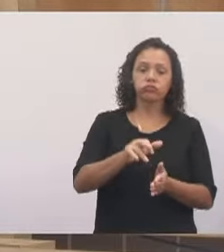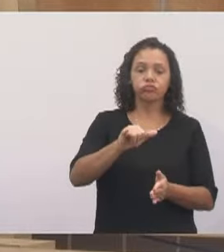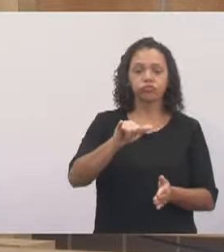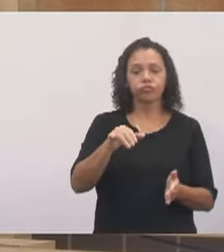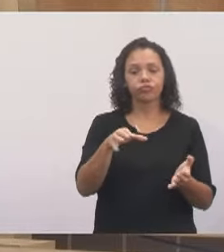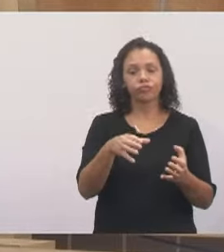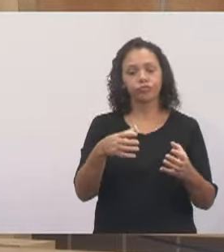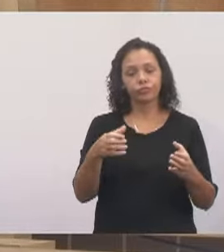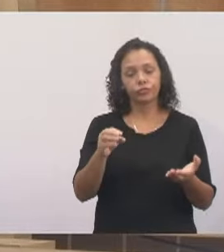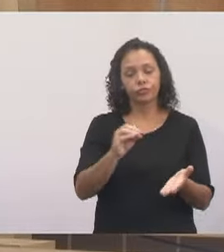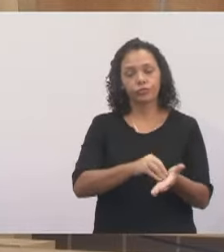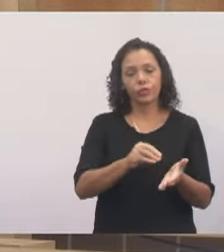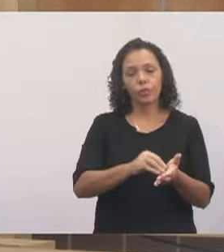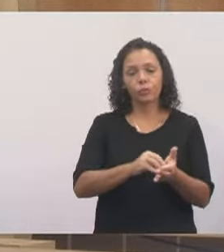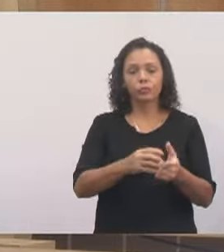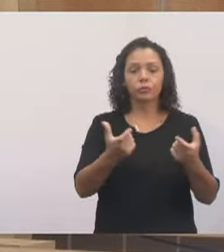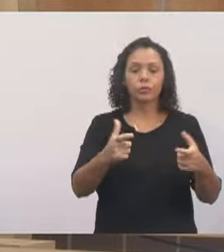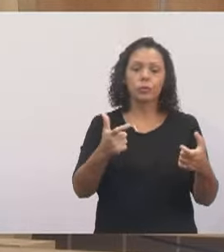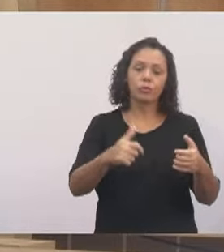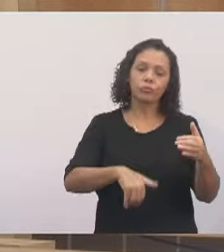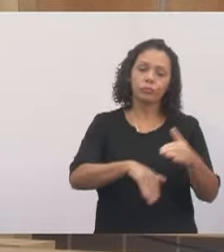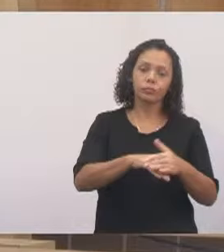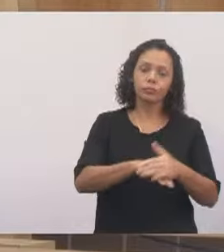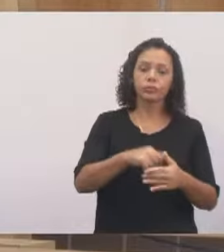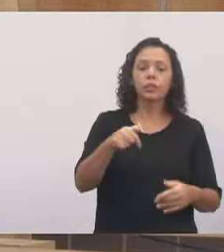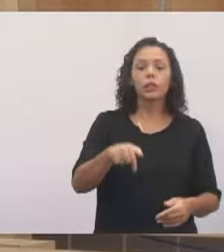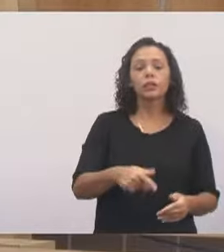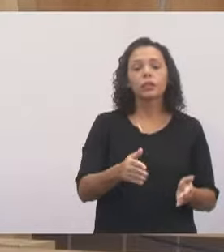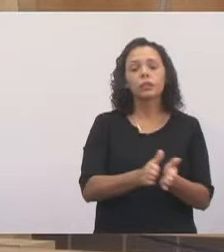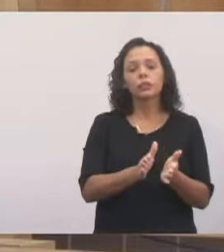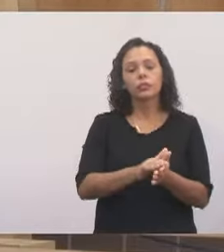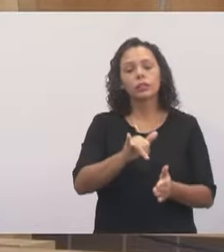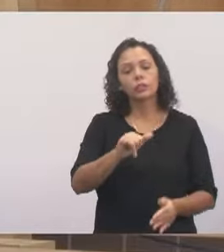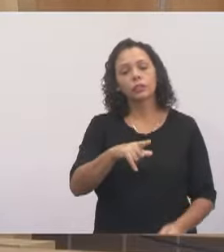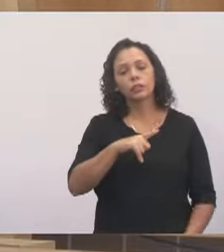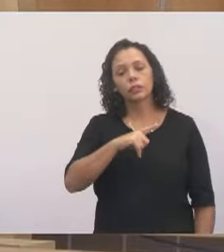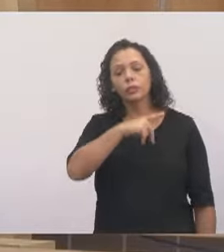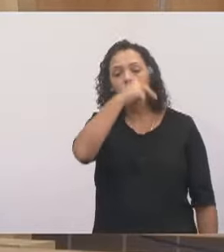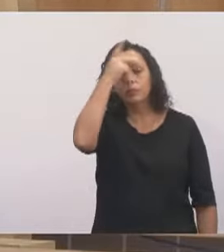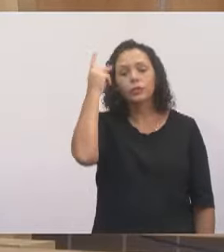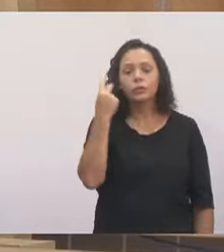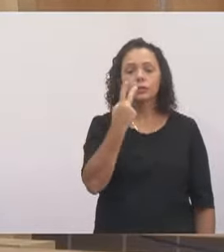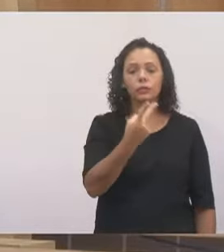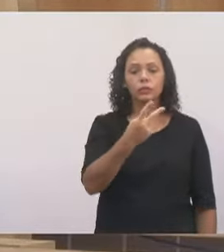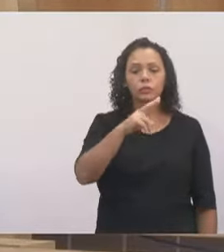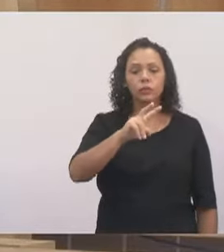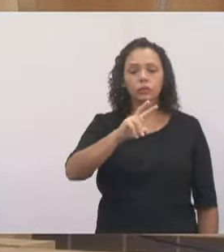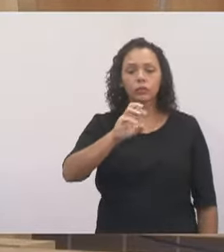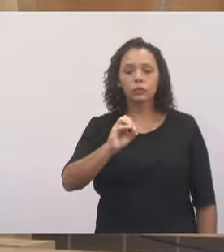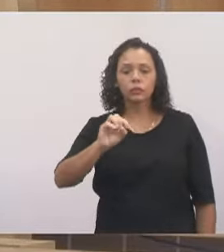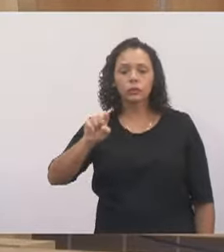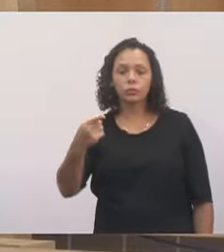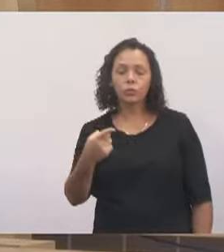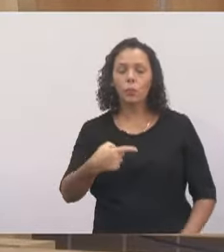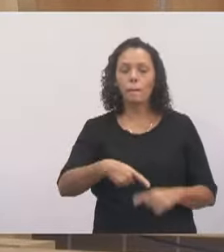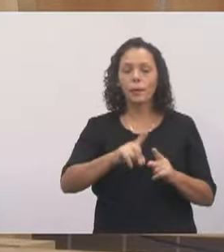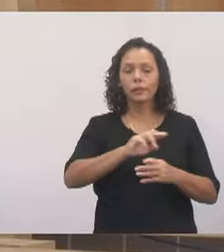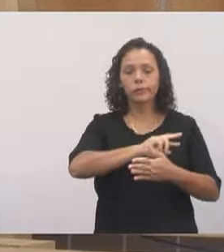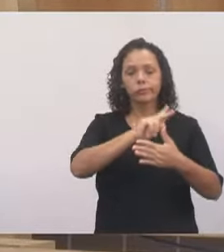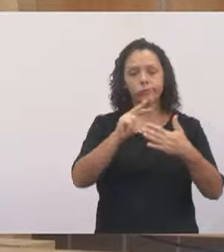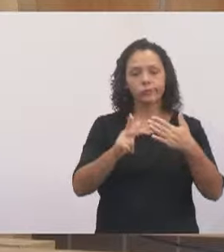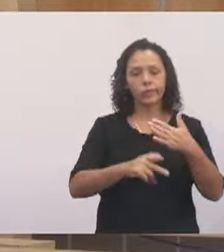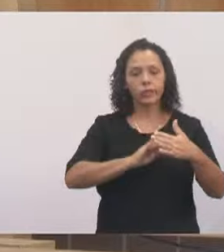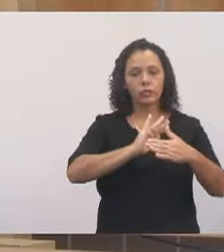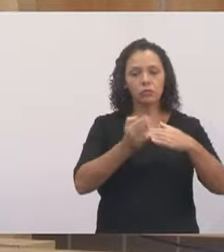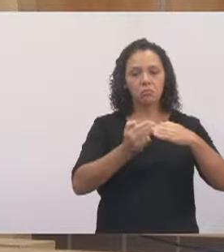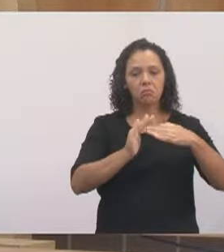É uma cidade que chega hoje a 250 mil habitantes e, infelizmente, a gente ainda já tem diversos bairros aqui na nossa cidade que não tem